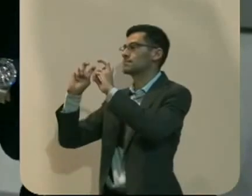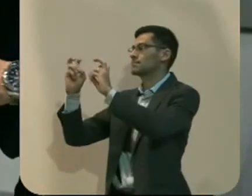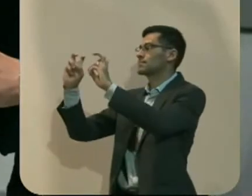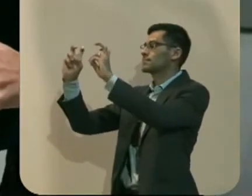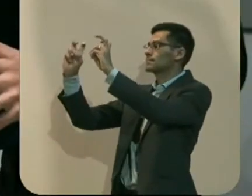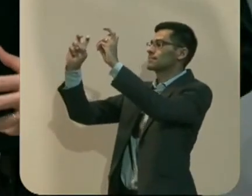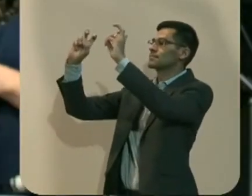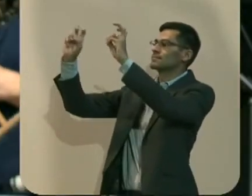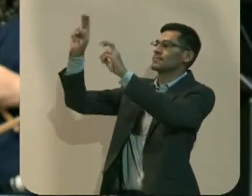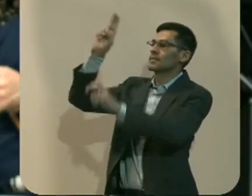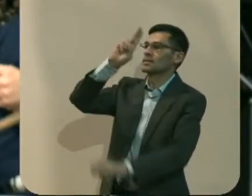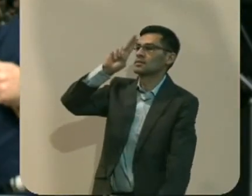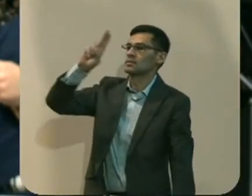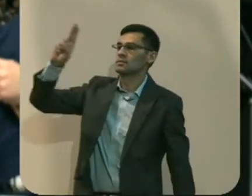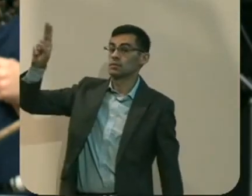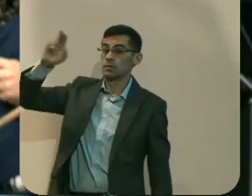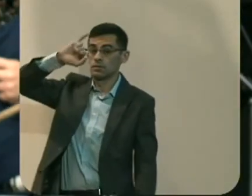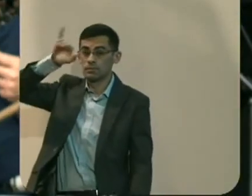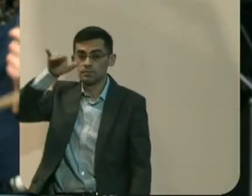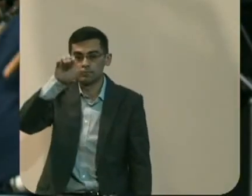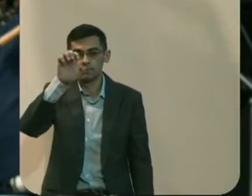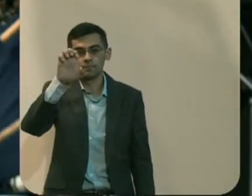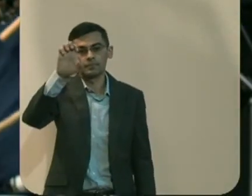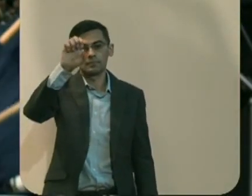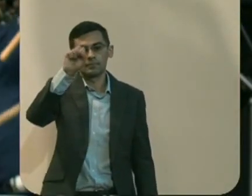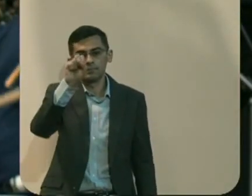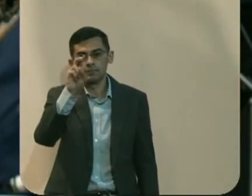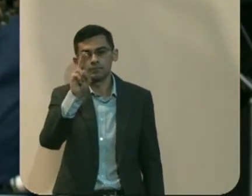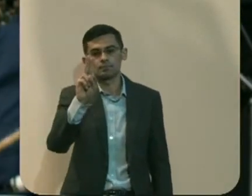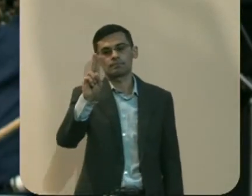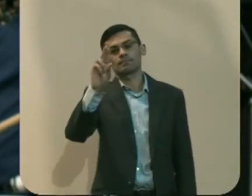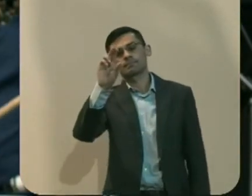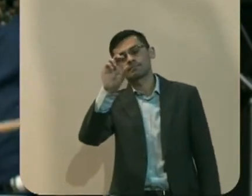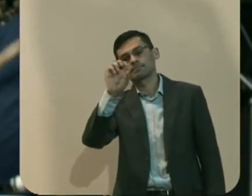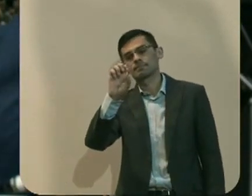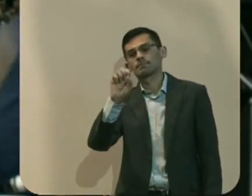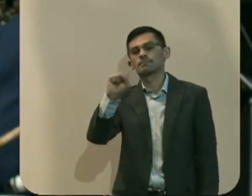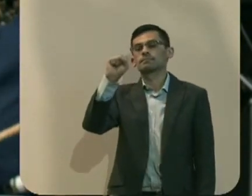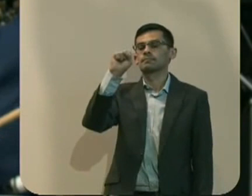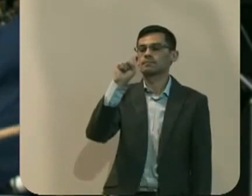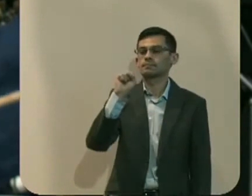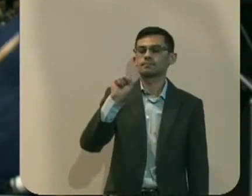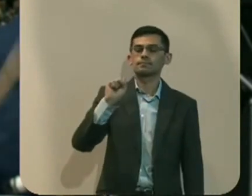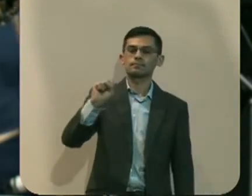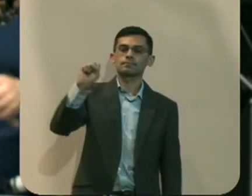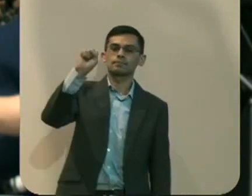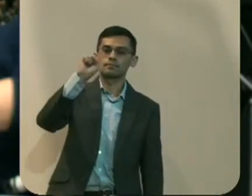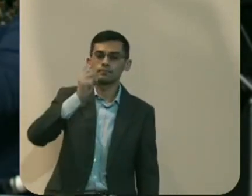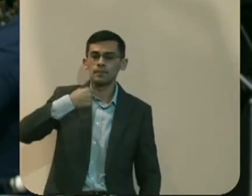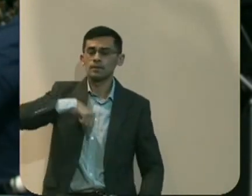E clamamos o nome de Jesus.